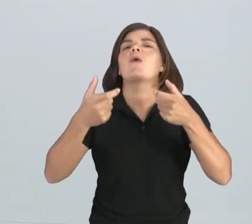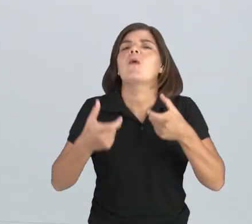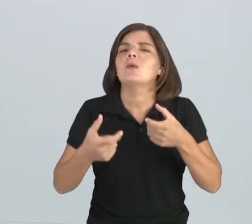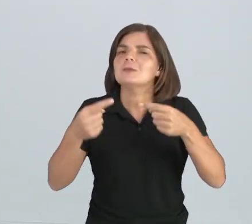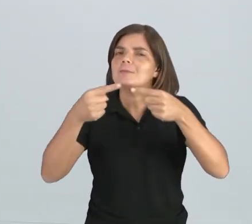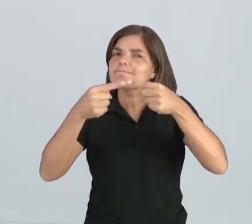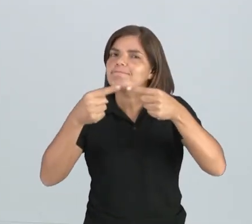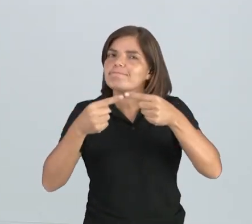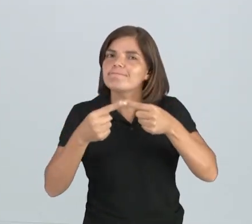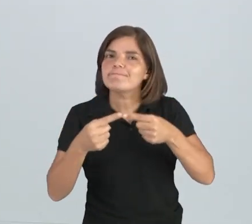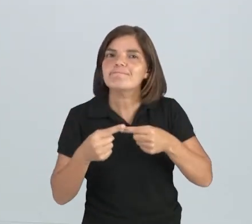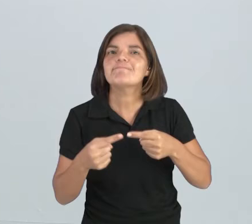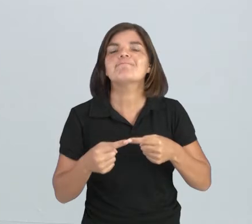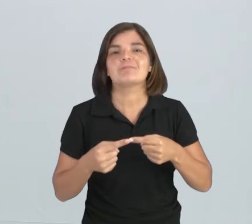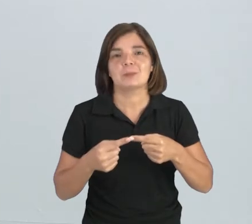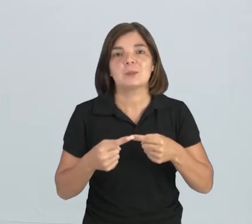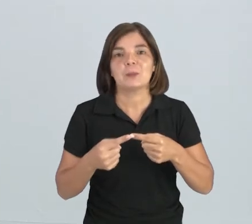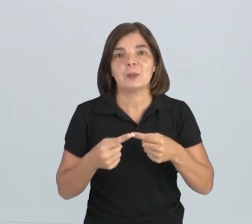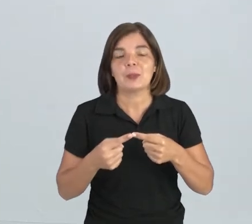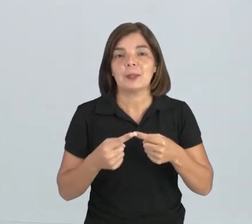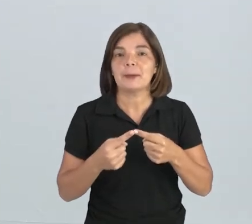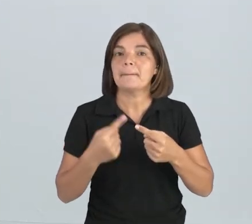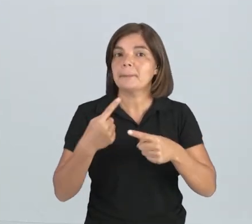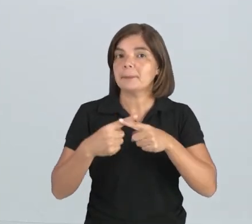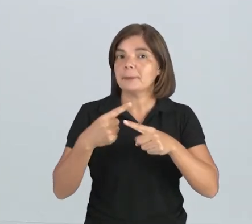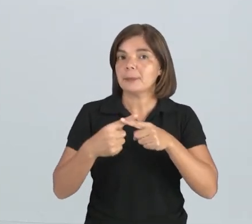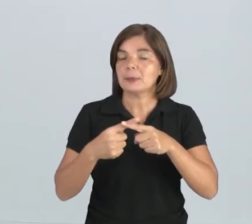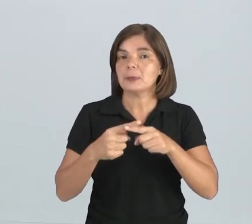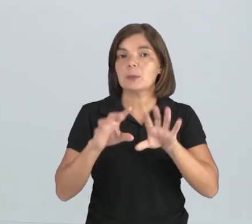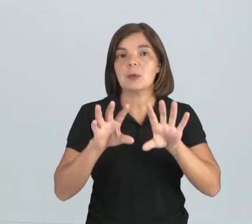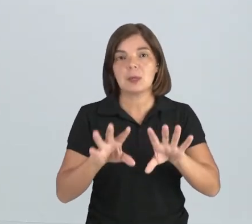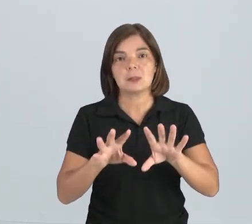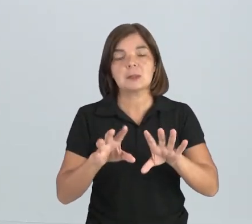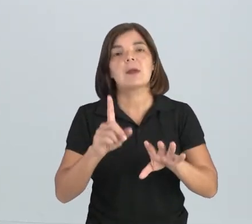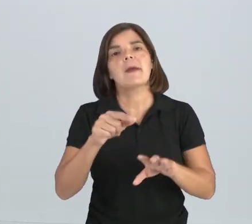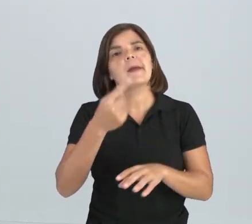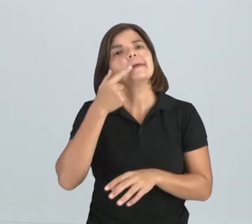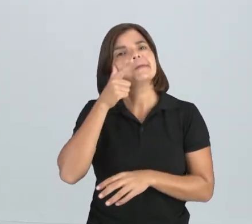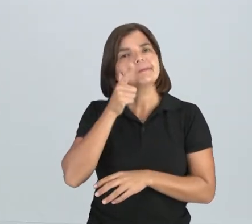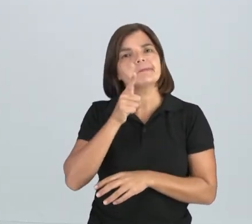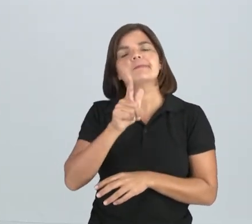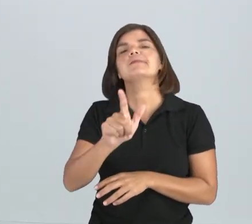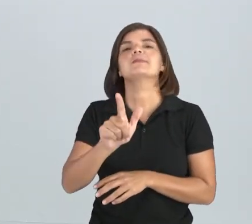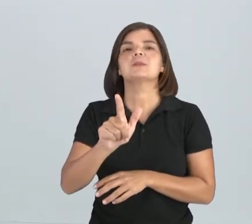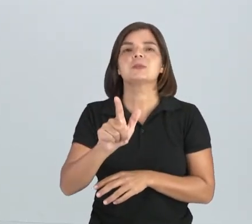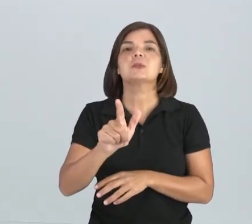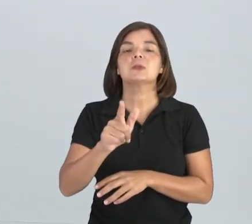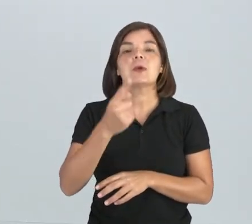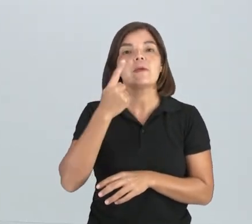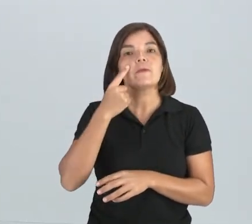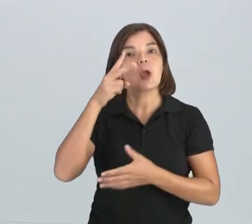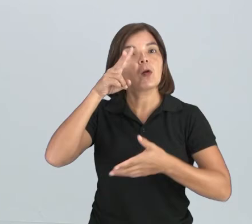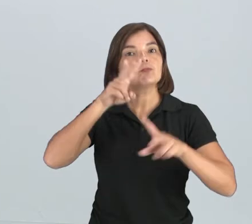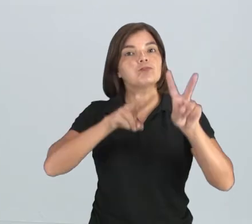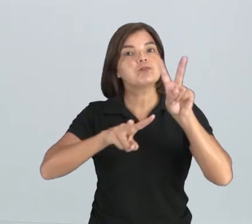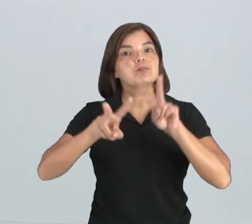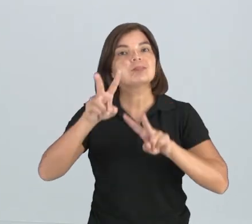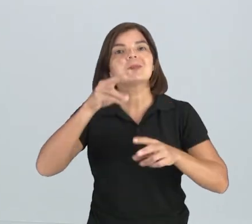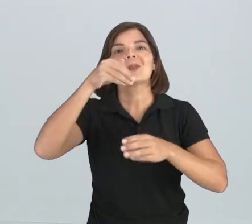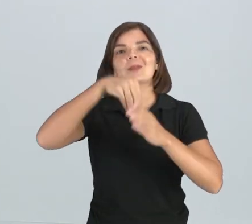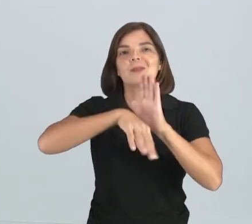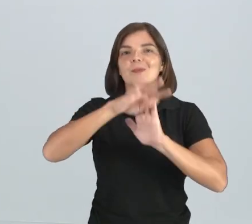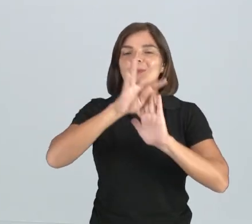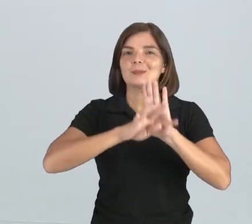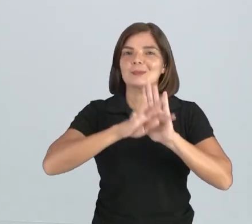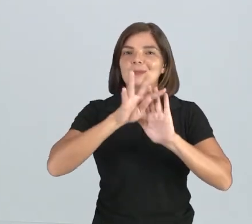se encaixam esses elementos. Porque dessa forma é que a gente consegue visualizar isso aí dentro